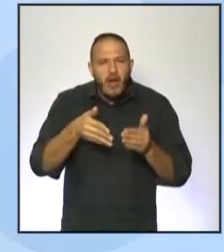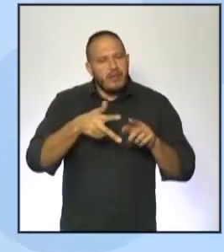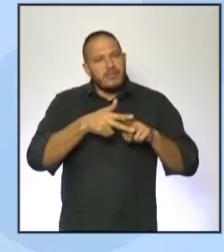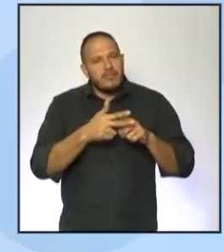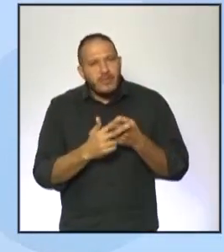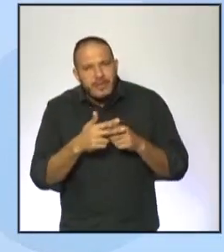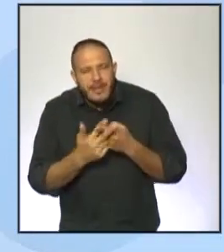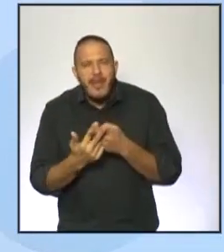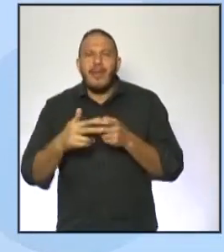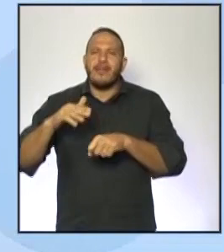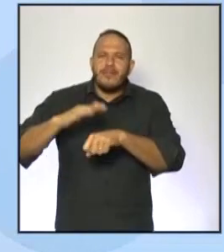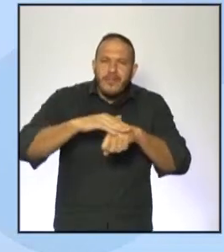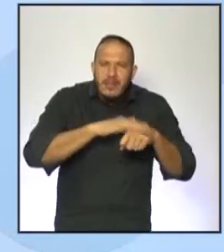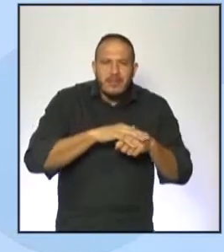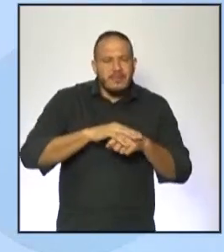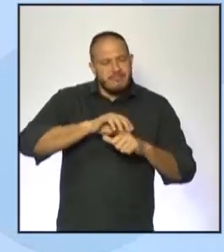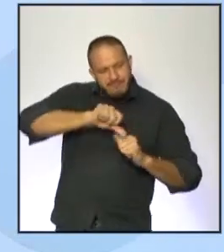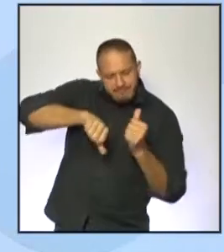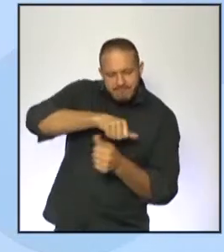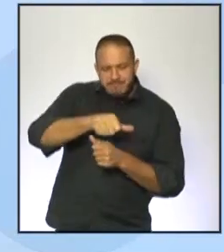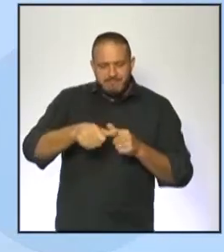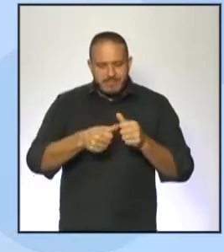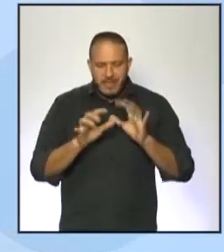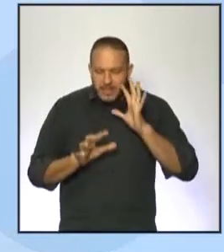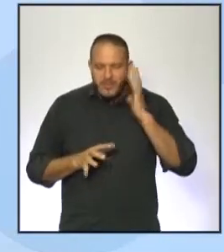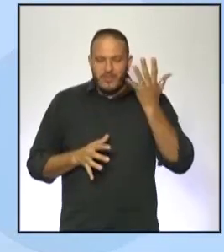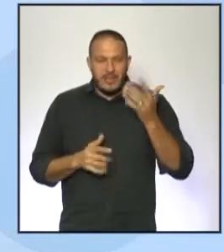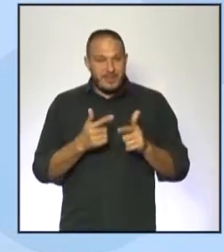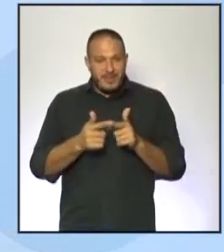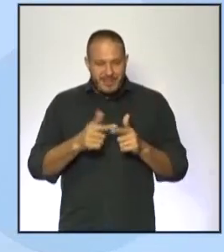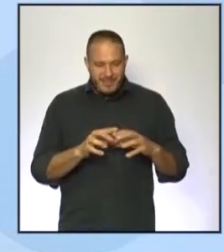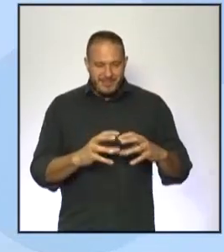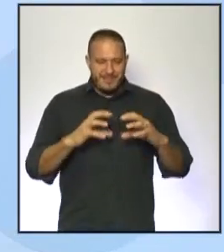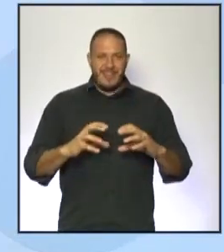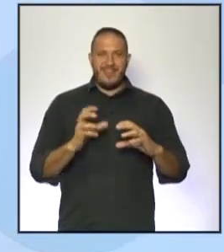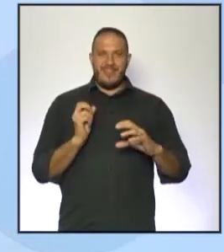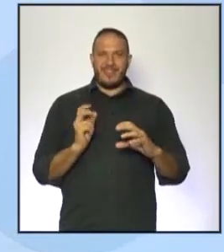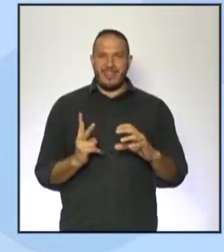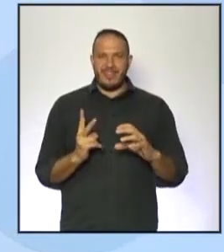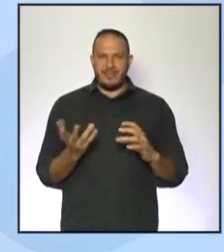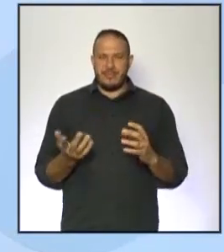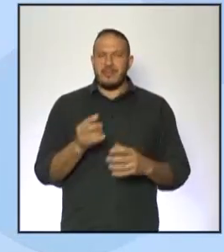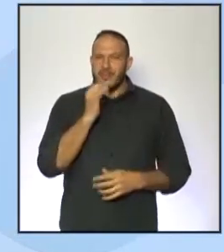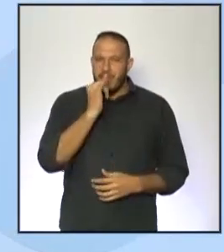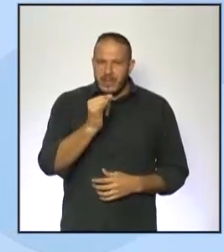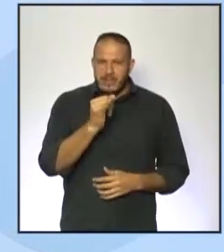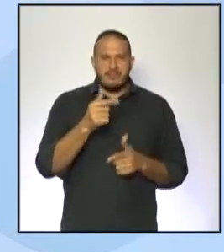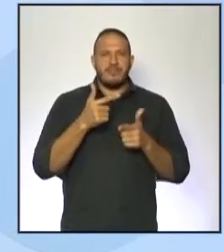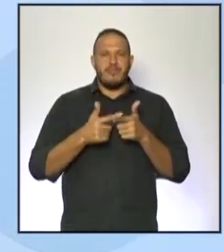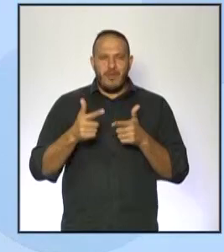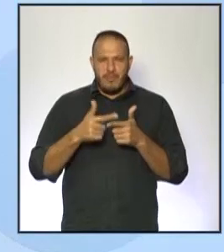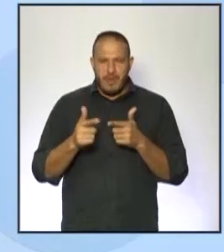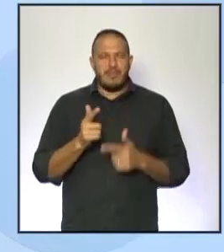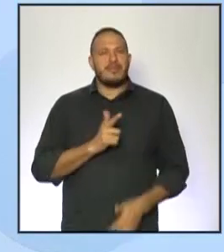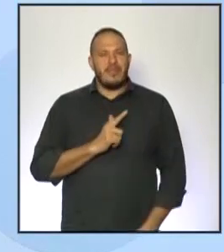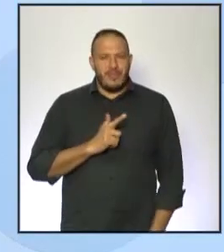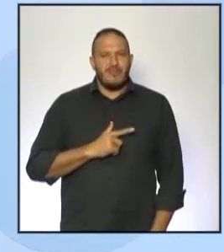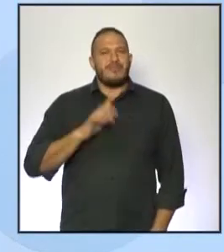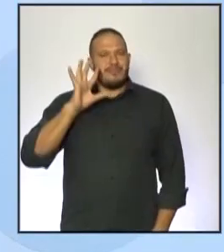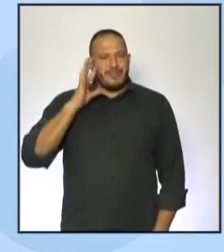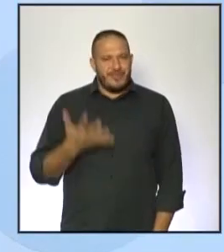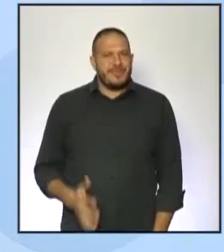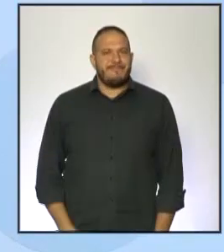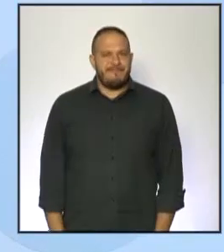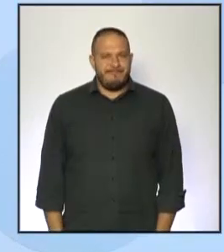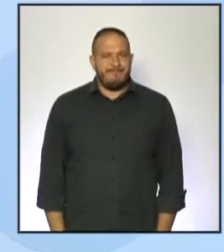para ressignificá-los, para resolver um problema. E falamos em problema, nós temos um grande para resolver, quando a gente